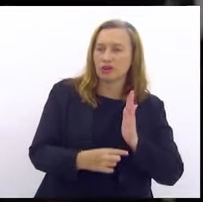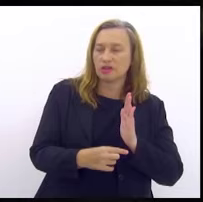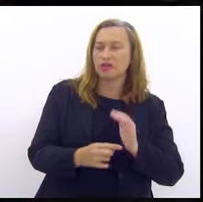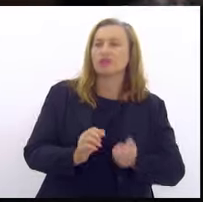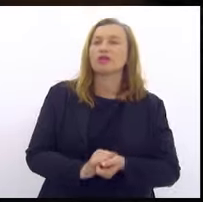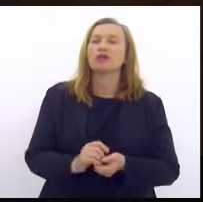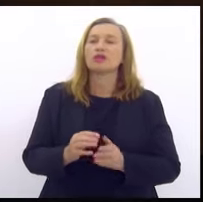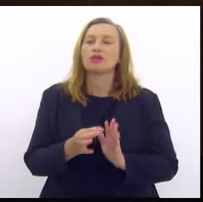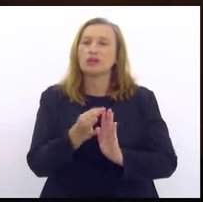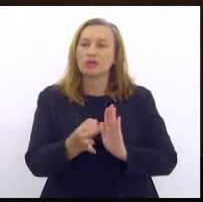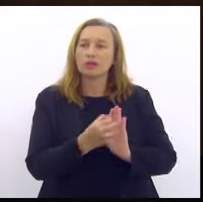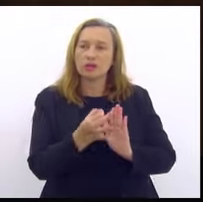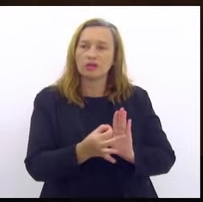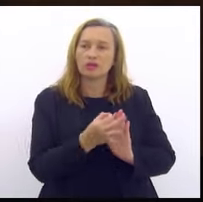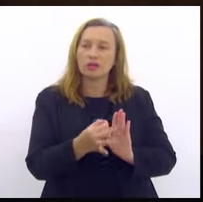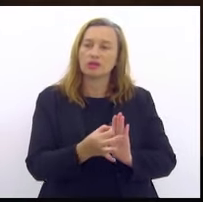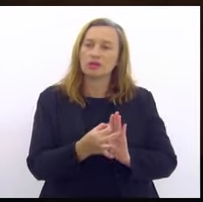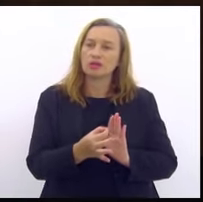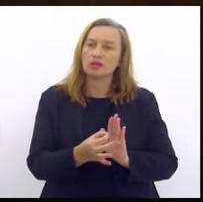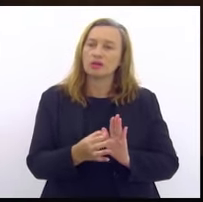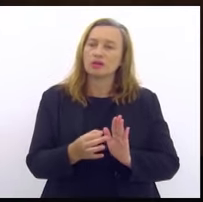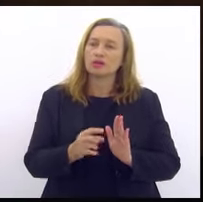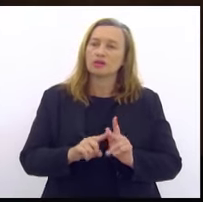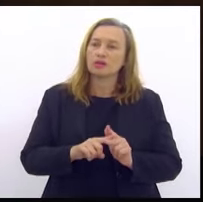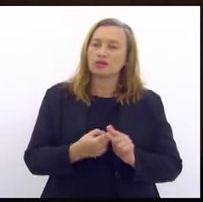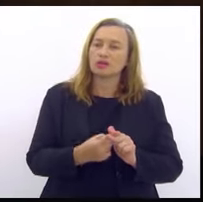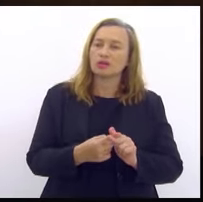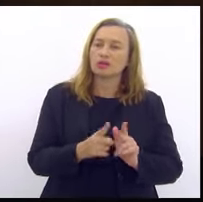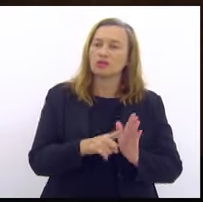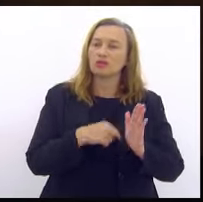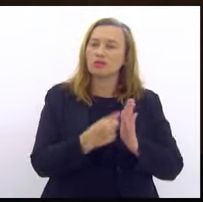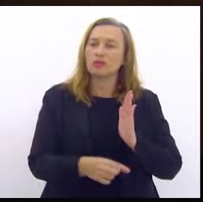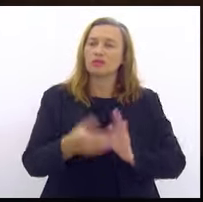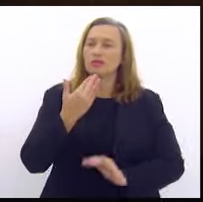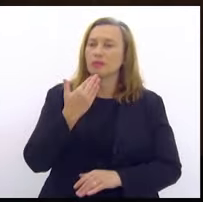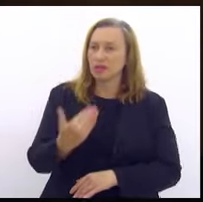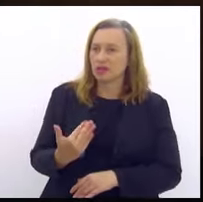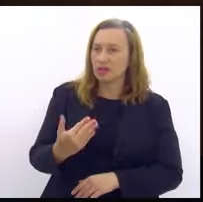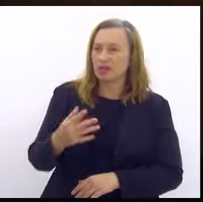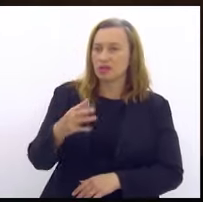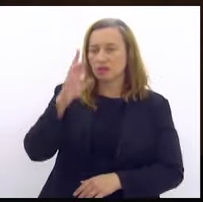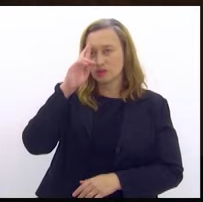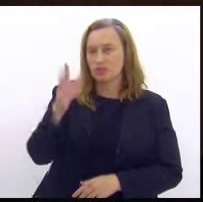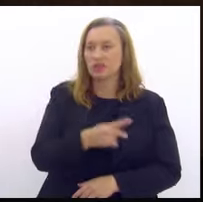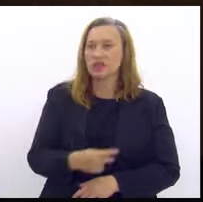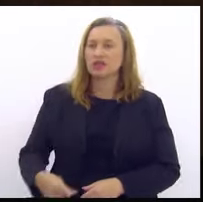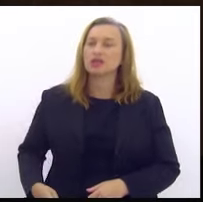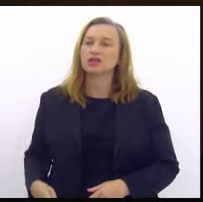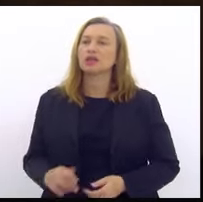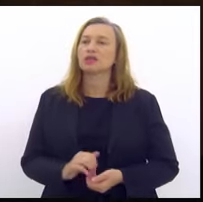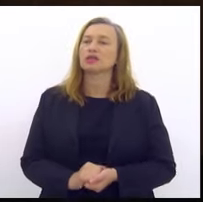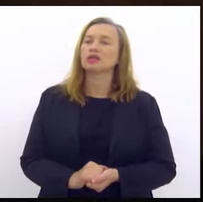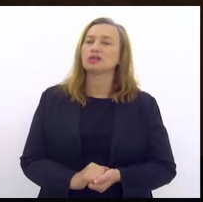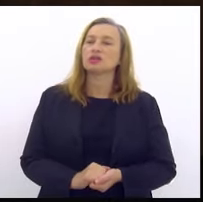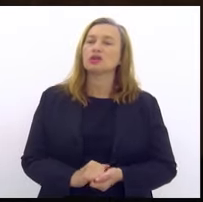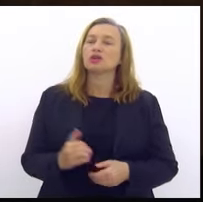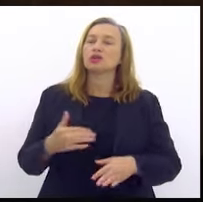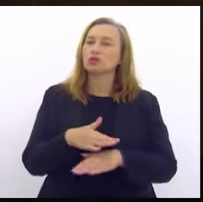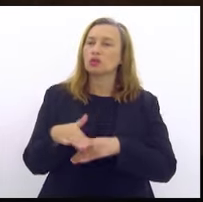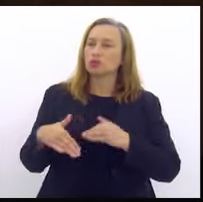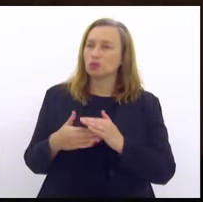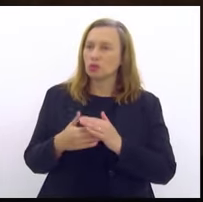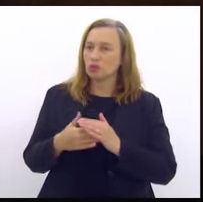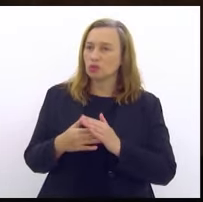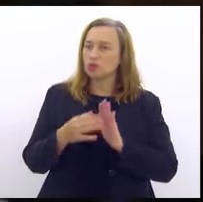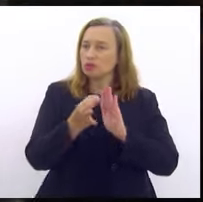Presidente, parecer é pela manutenção do veto? Mas iria sugerir a Vossa Excelência que a gente fizesse todos os pareceres pela